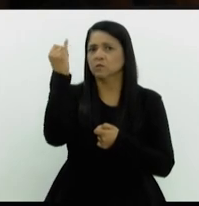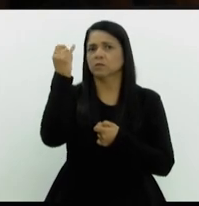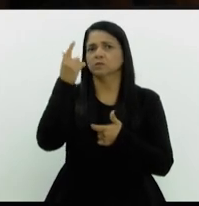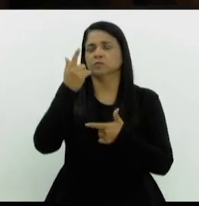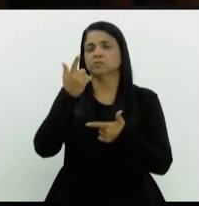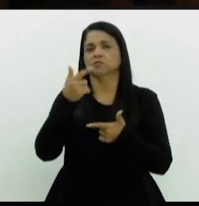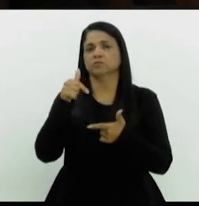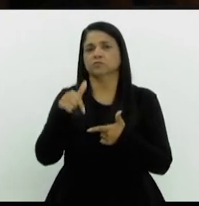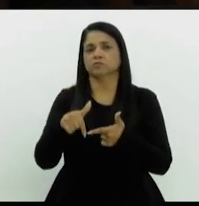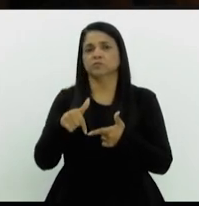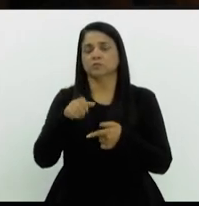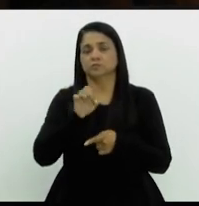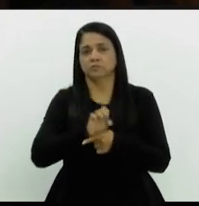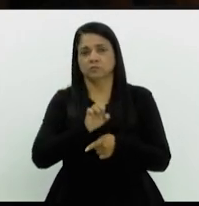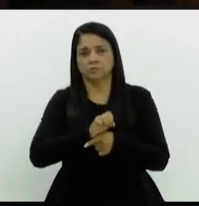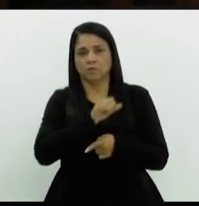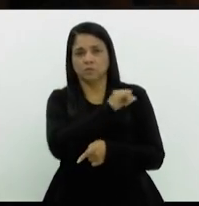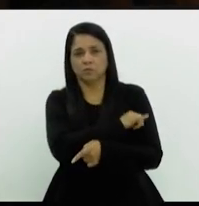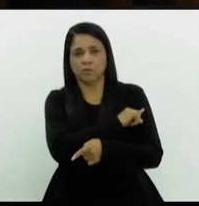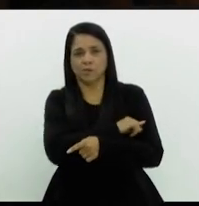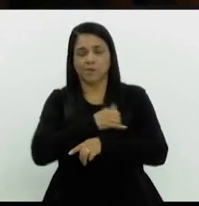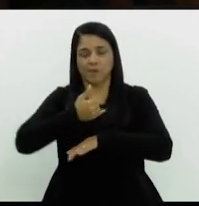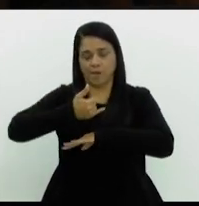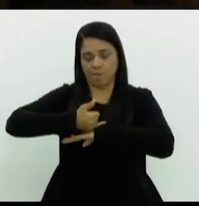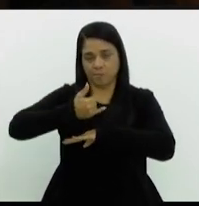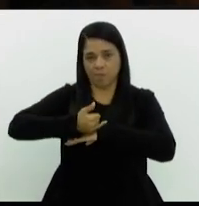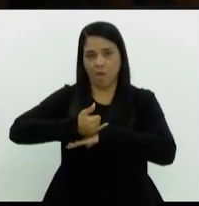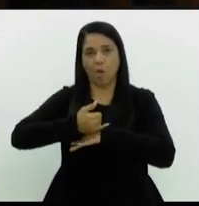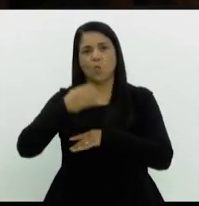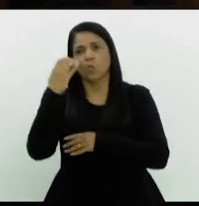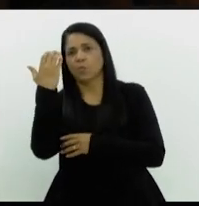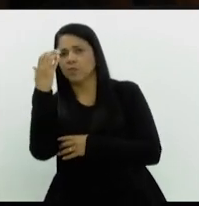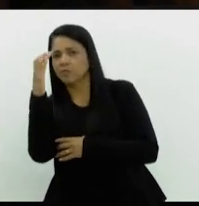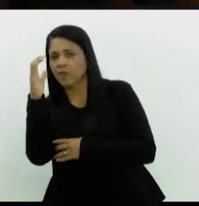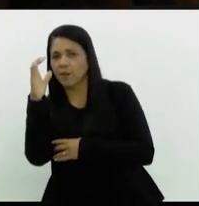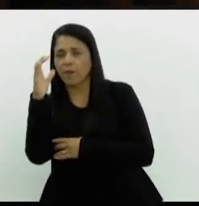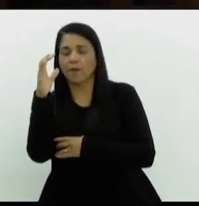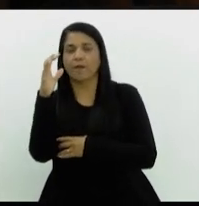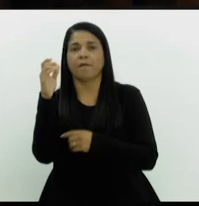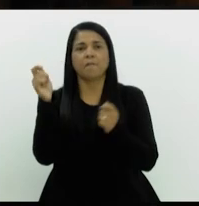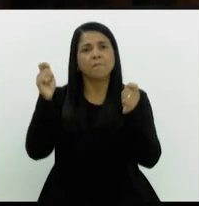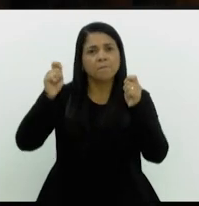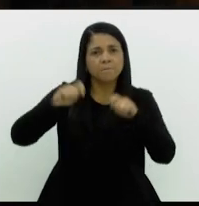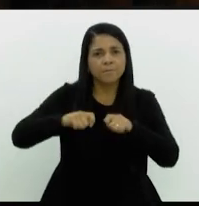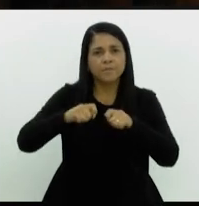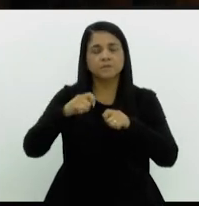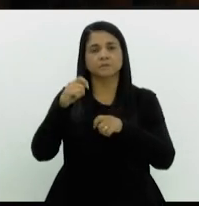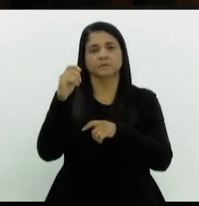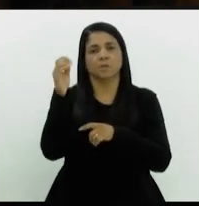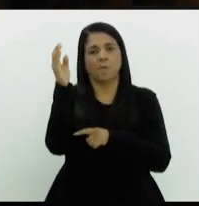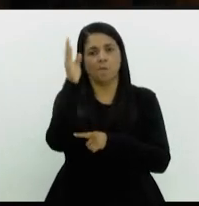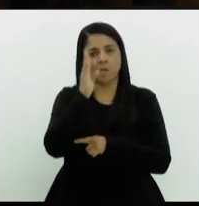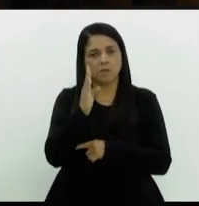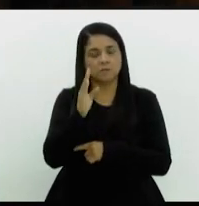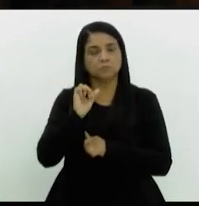Janeiro, seja na capital, seja em Niterói, que a gente possa retomar o Brasil a partir